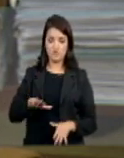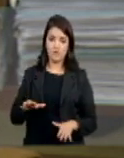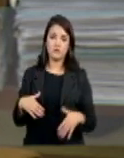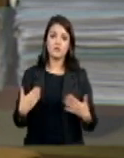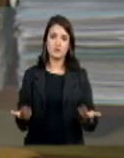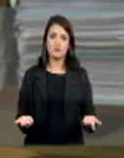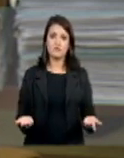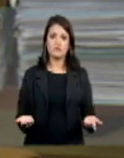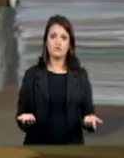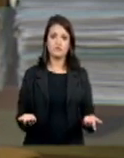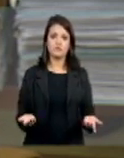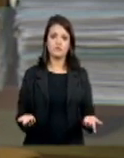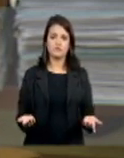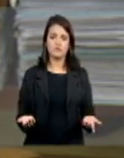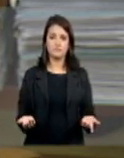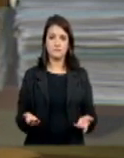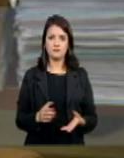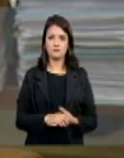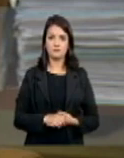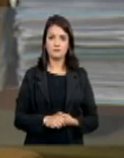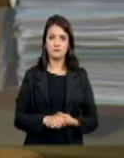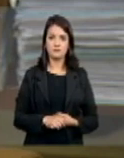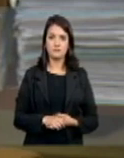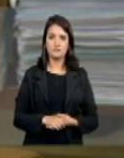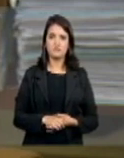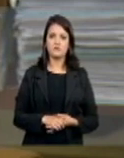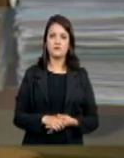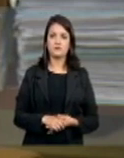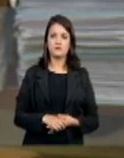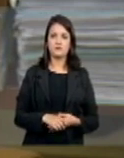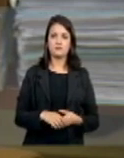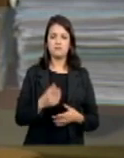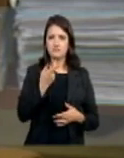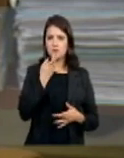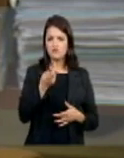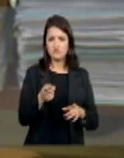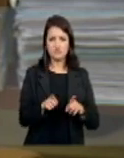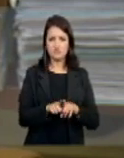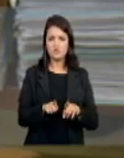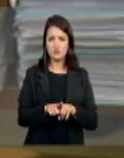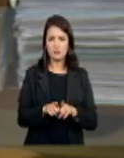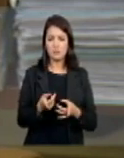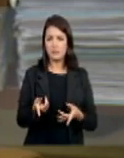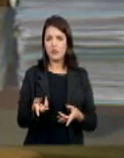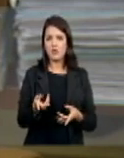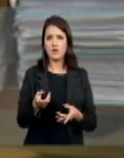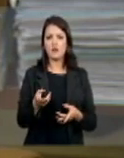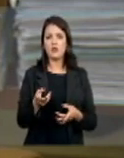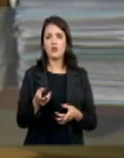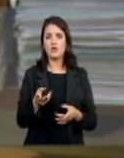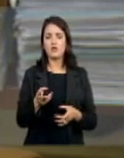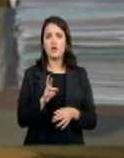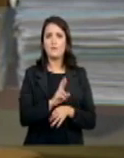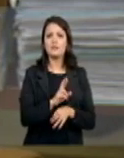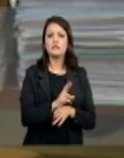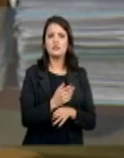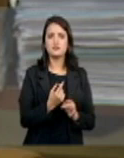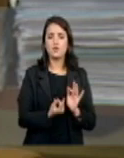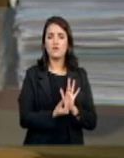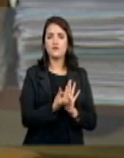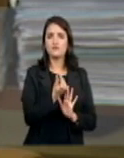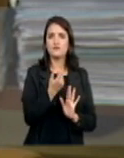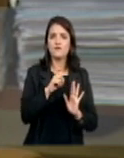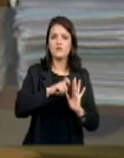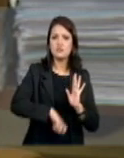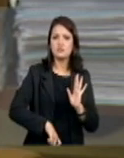é cuidar da representação fiscal para fins penais menciona um precedente importante